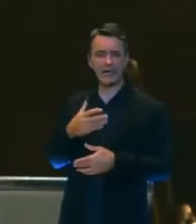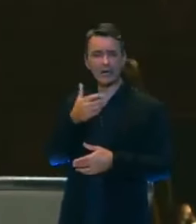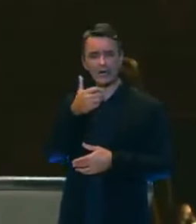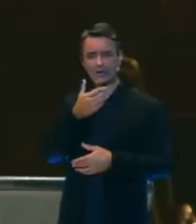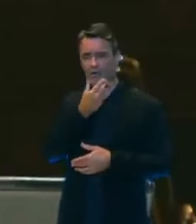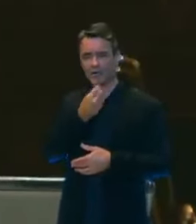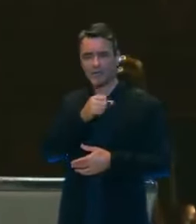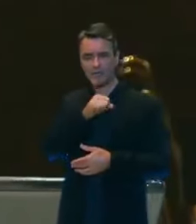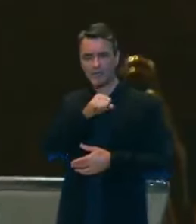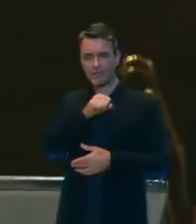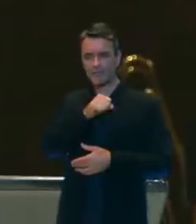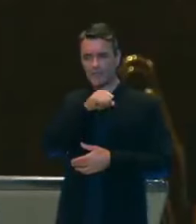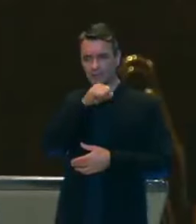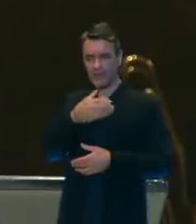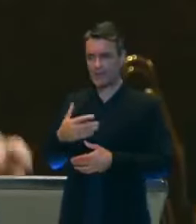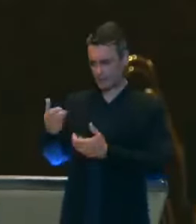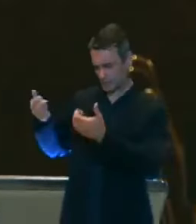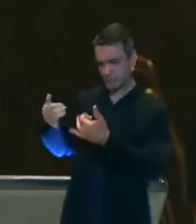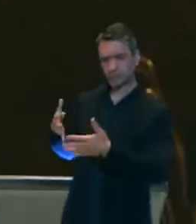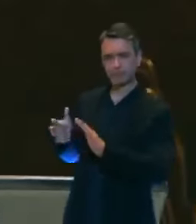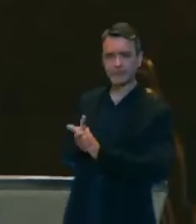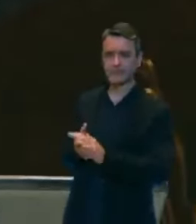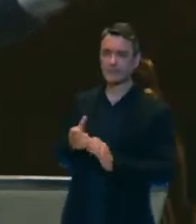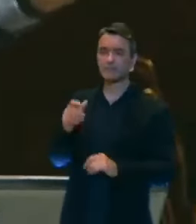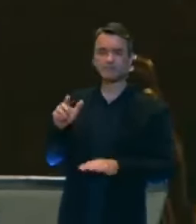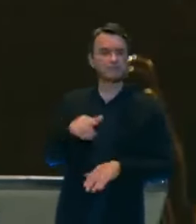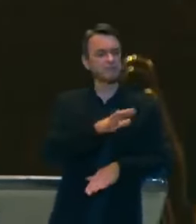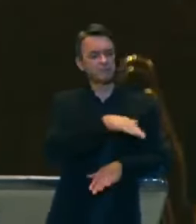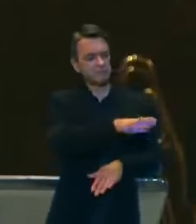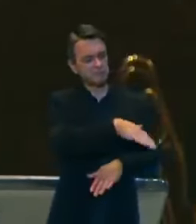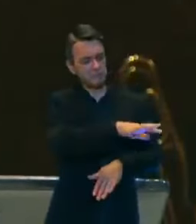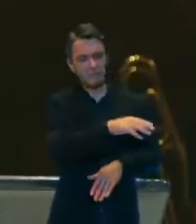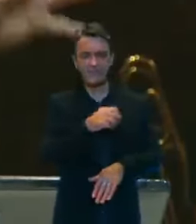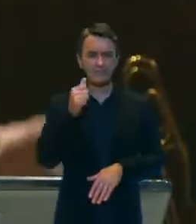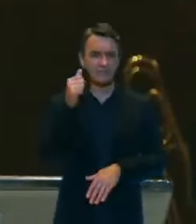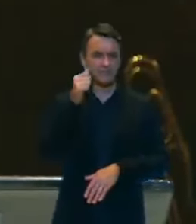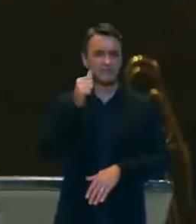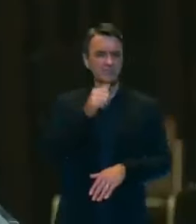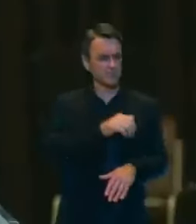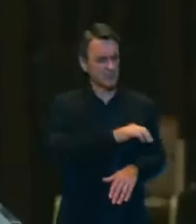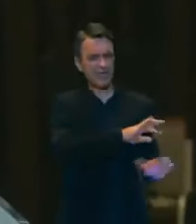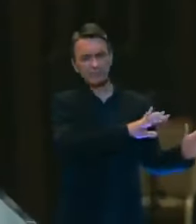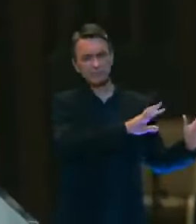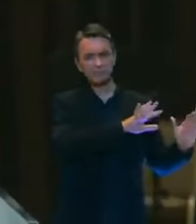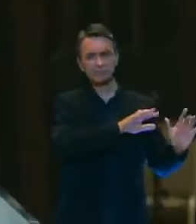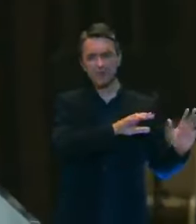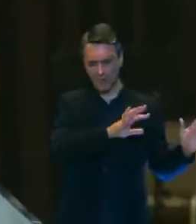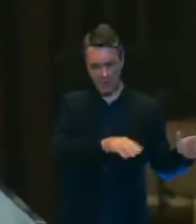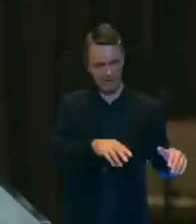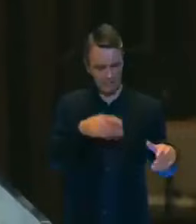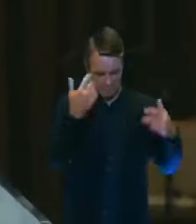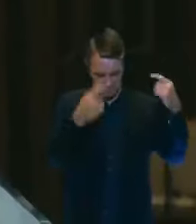E tinha umas mulheres cultuando entidades com aquelas roupas, dançando.